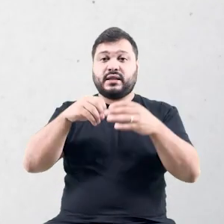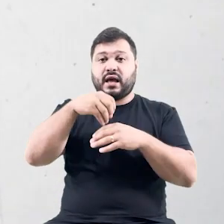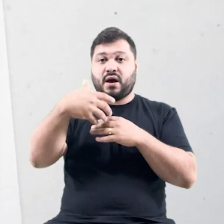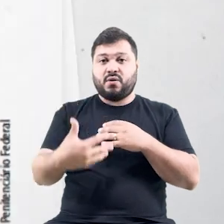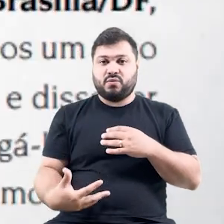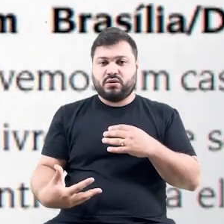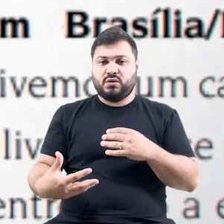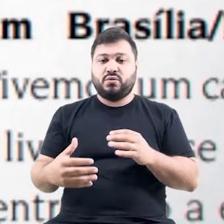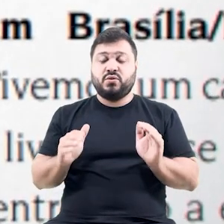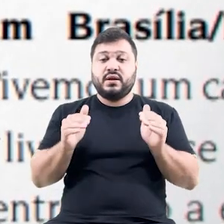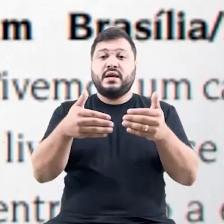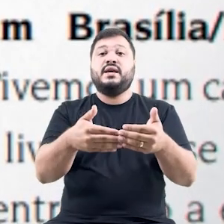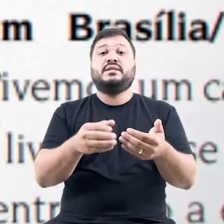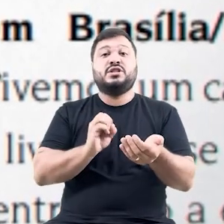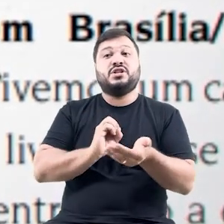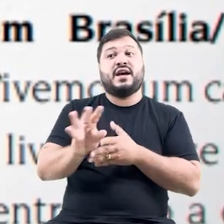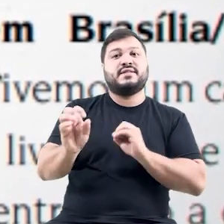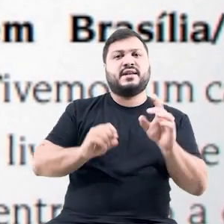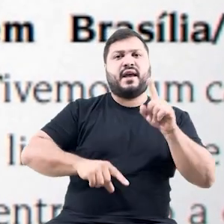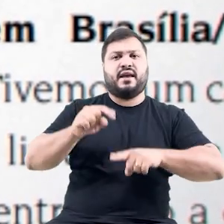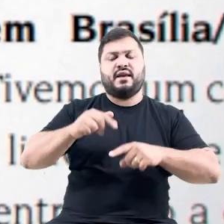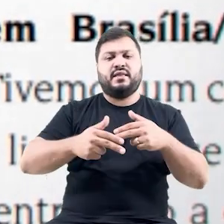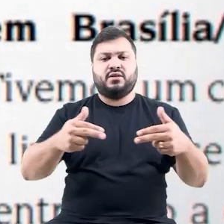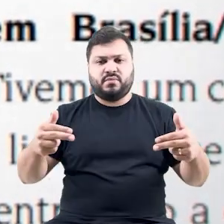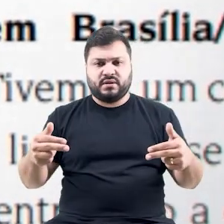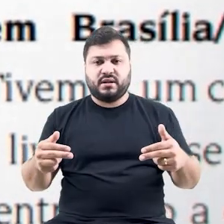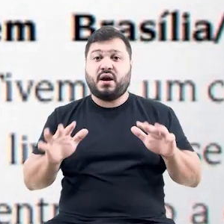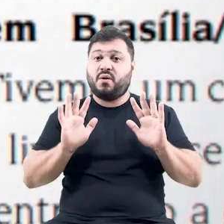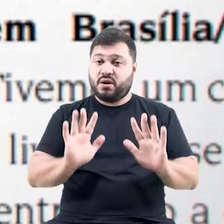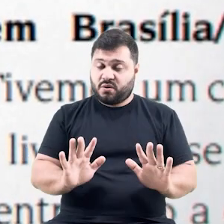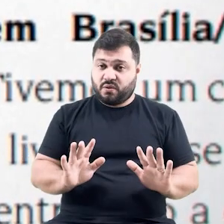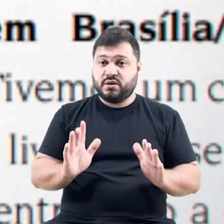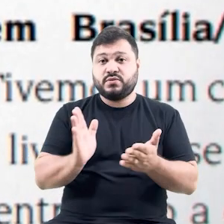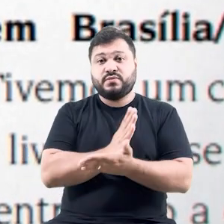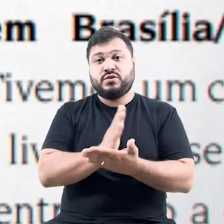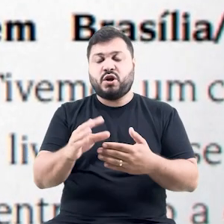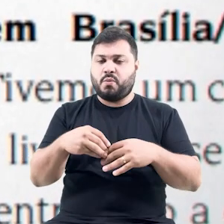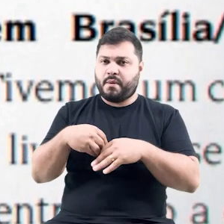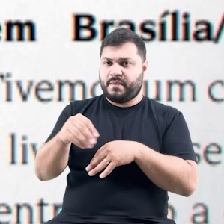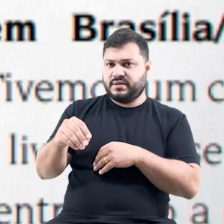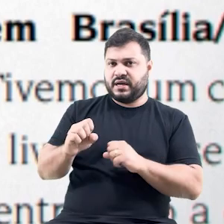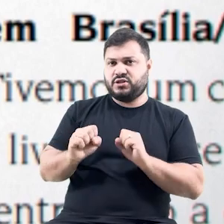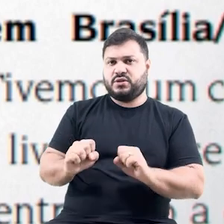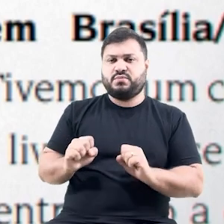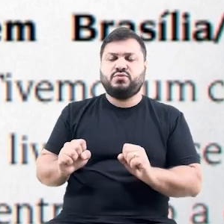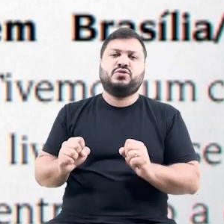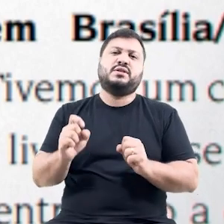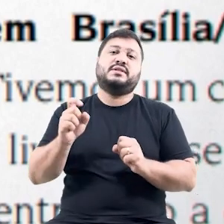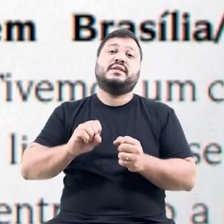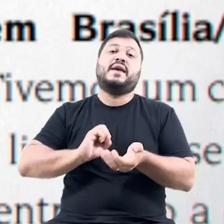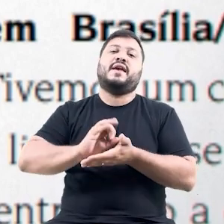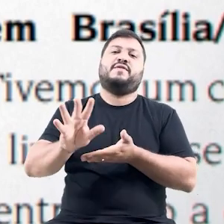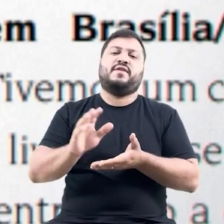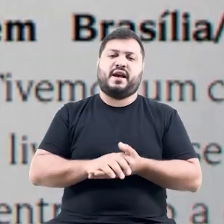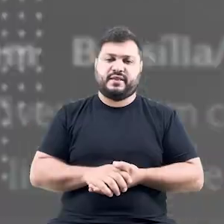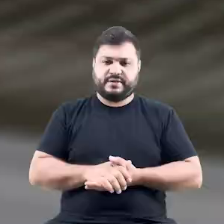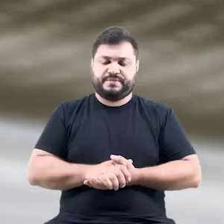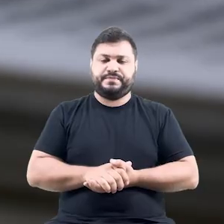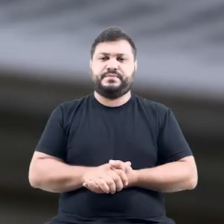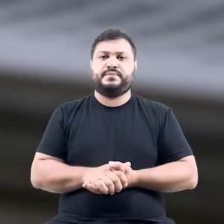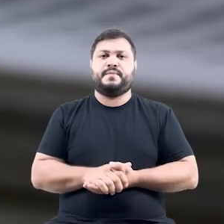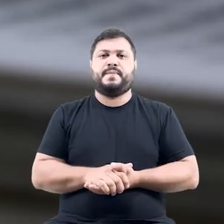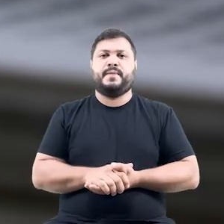ao conteúdo e restringir a saída do material, e com isso, de alguma mensagem que poderia ser